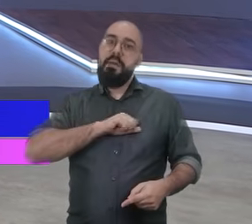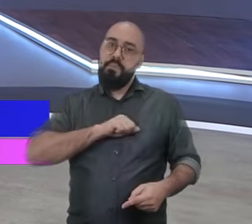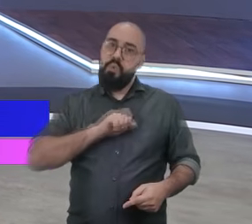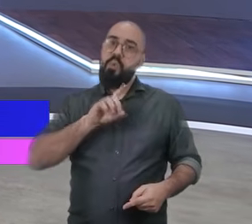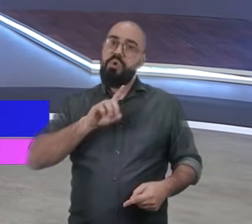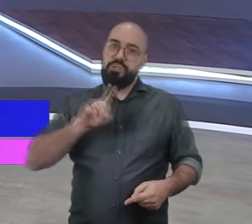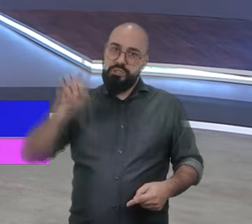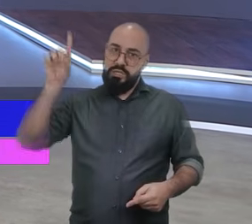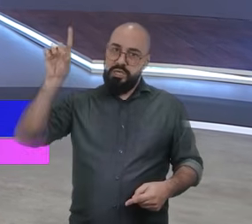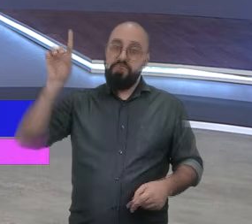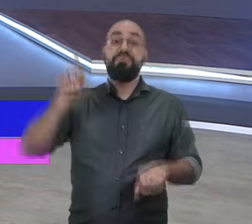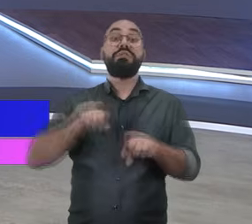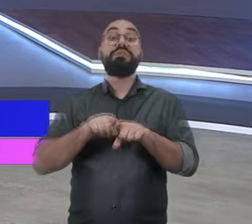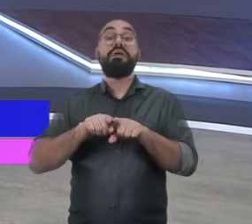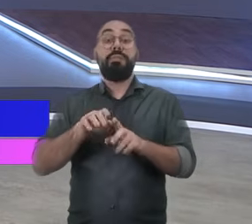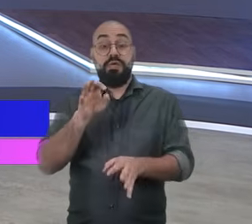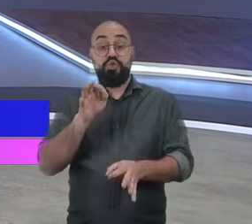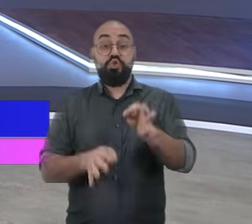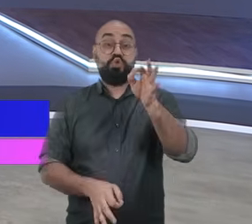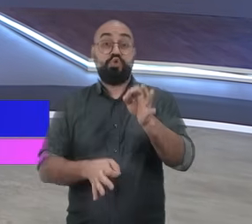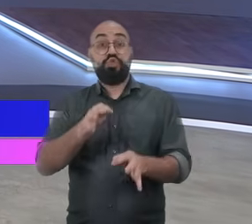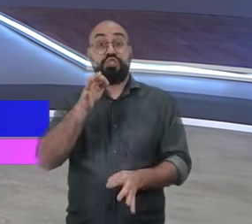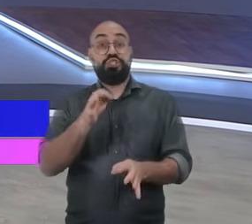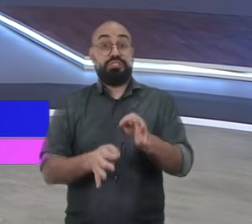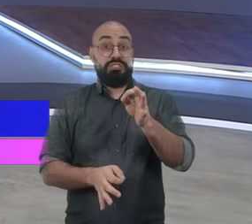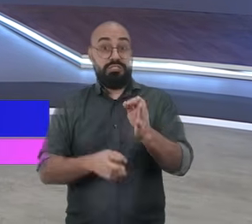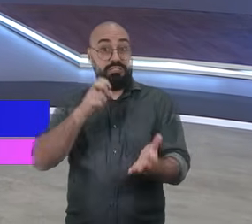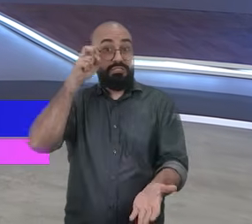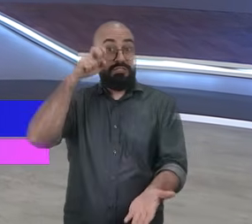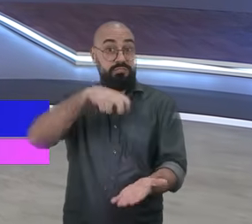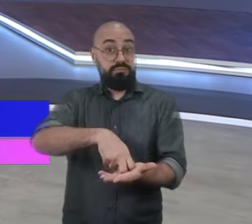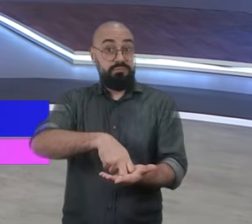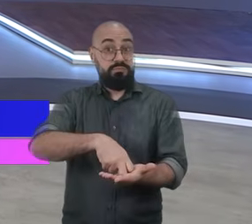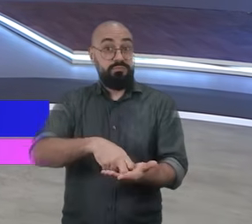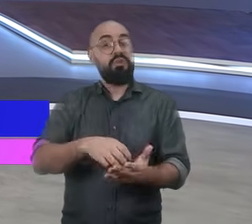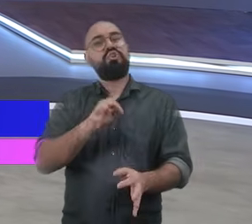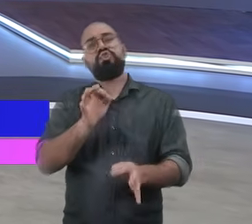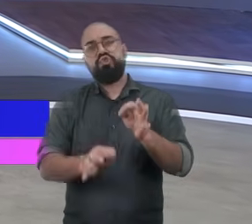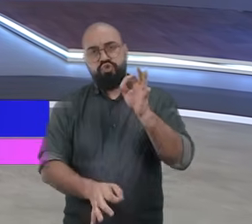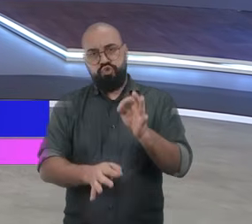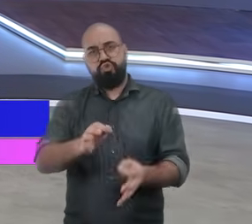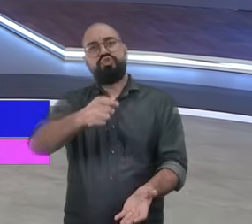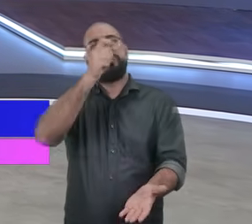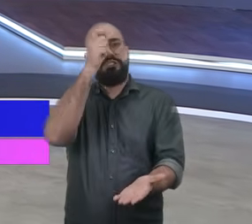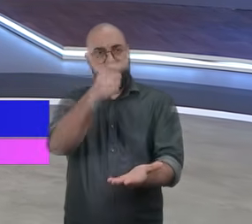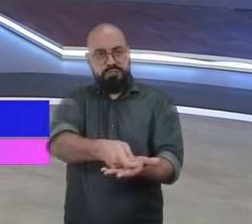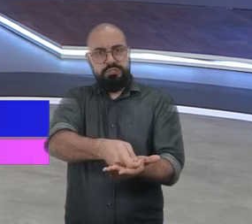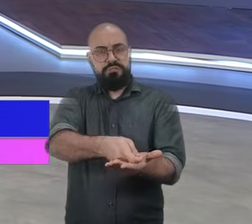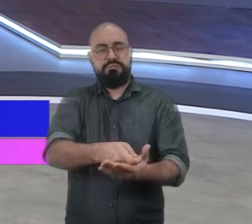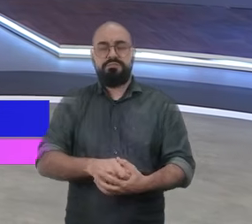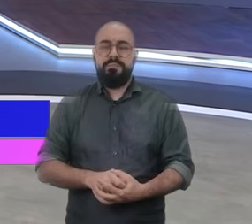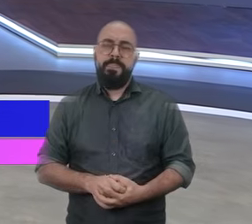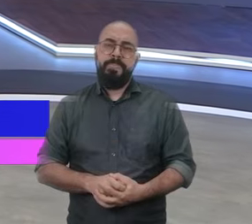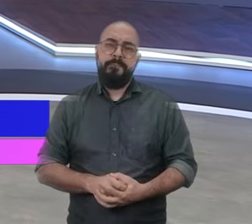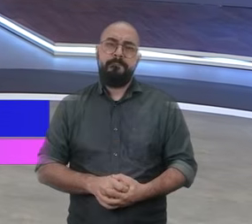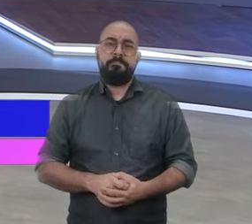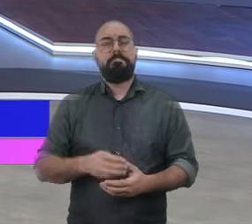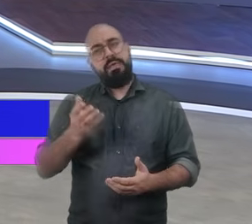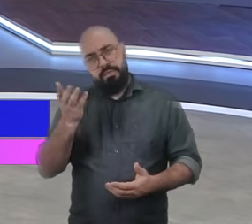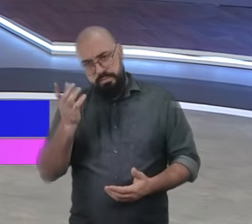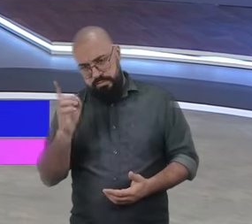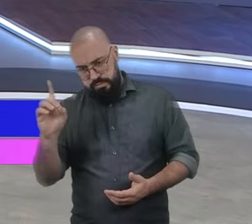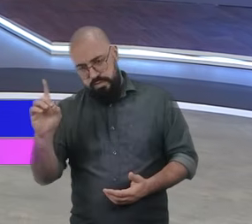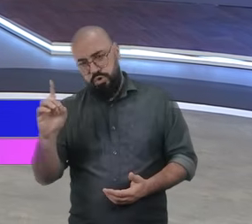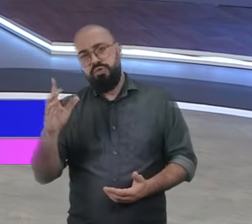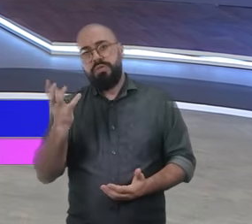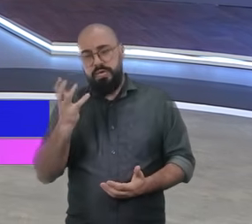sua justiça ou o seu juízo. O que eu quero dizer com isso é que, por um lado, Deus nos ama, se interessa, se importa e quer nos